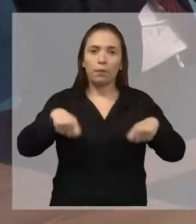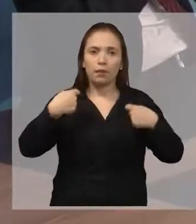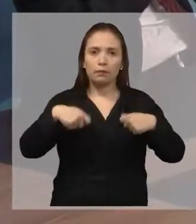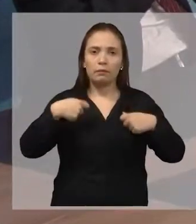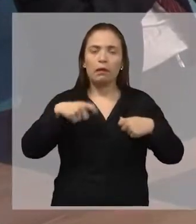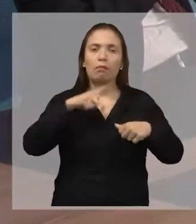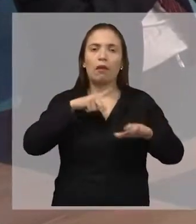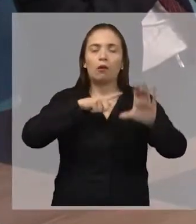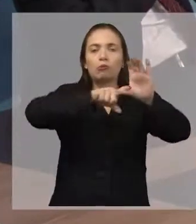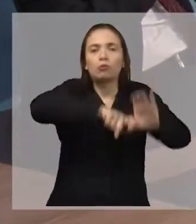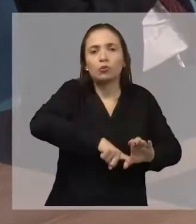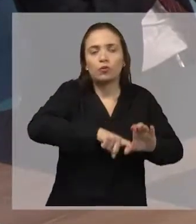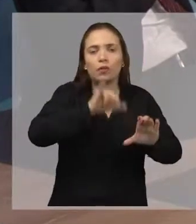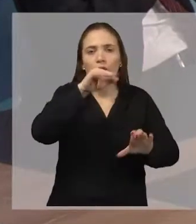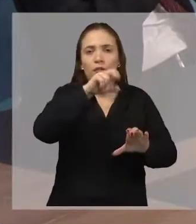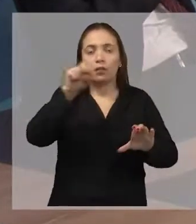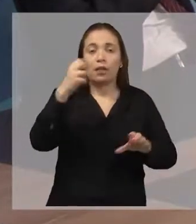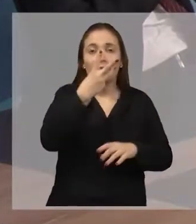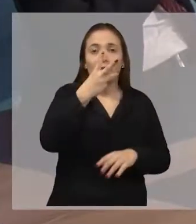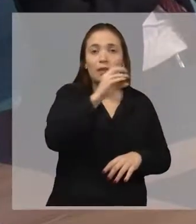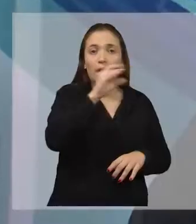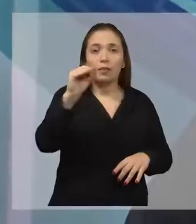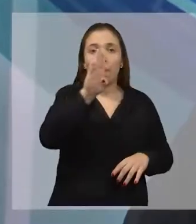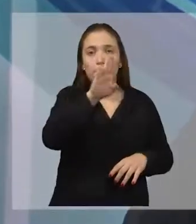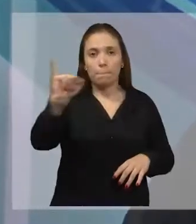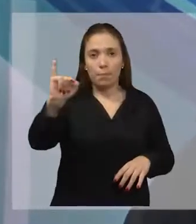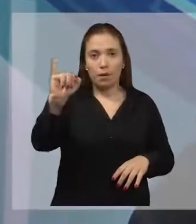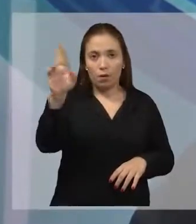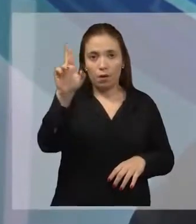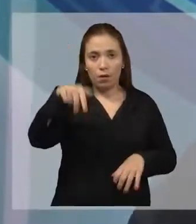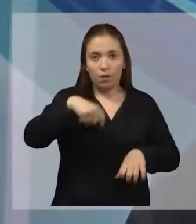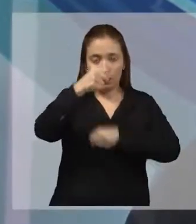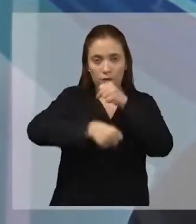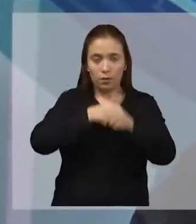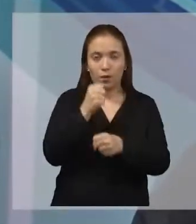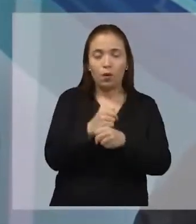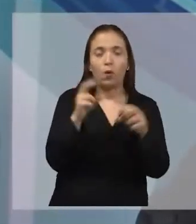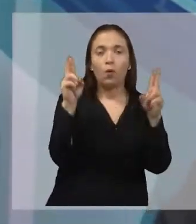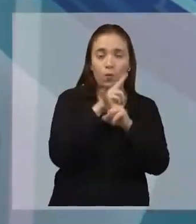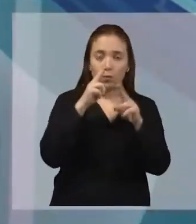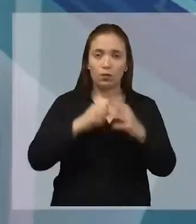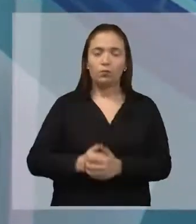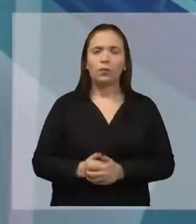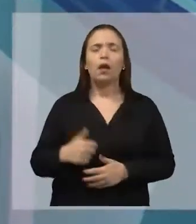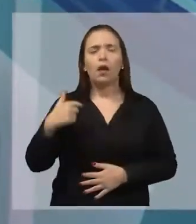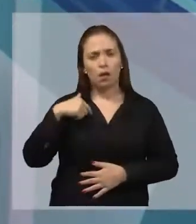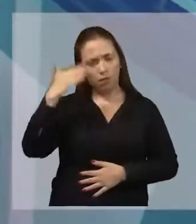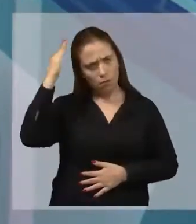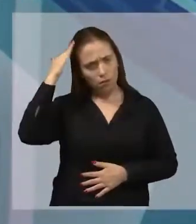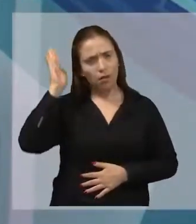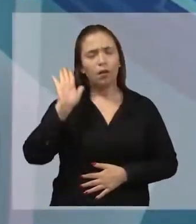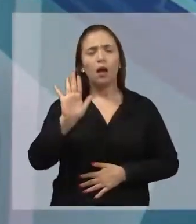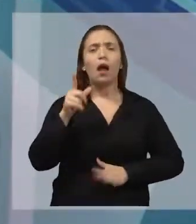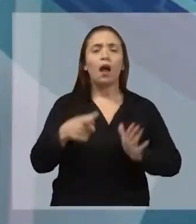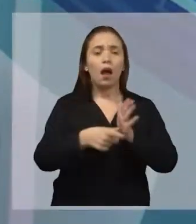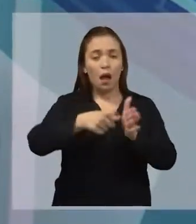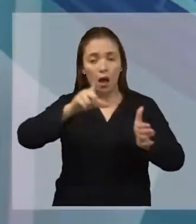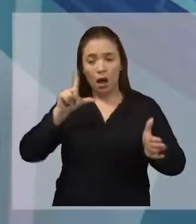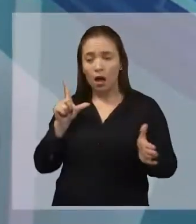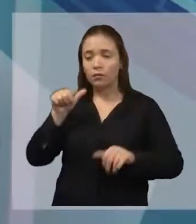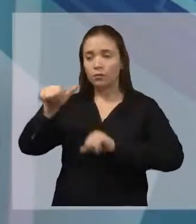fazer a velha política. Que hoje, ou melhor, ontem, em relação à data da gravação,